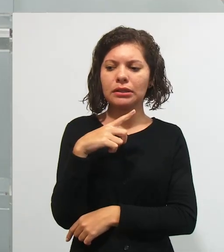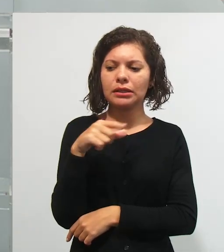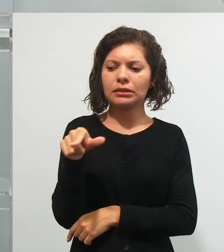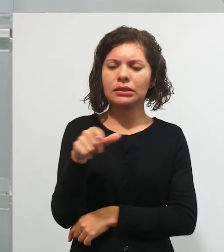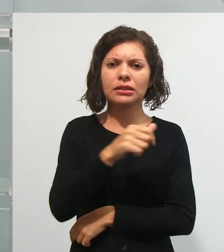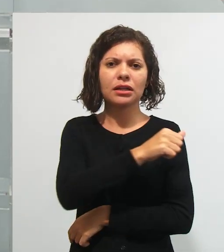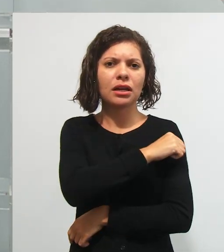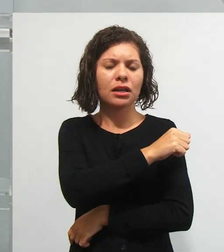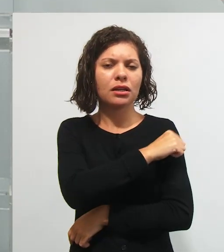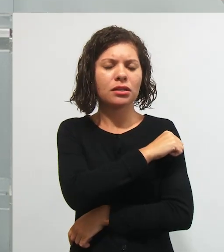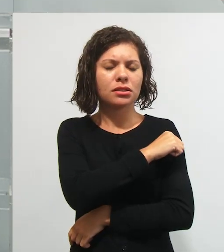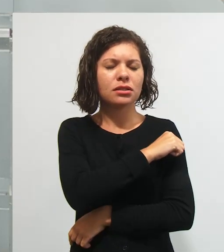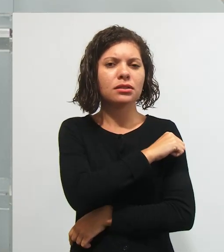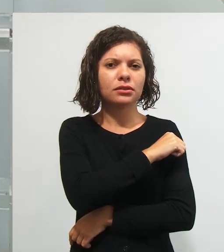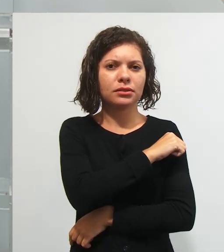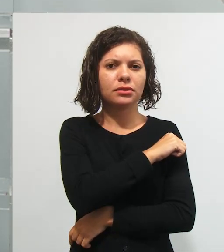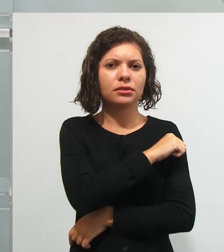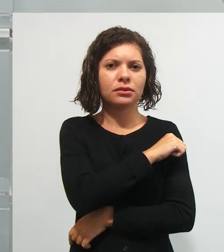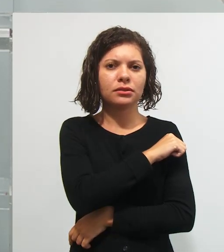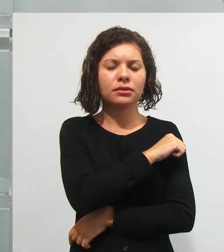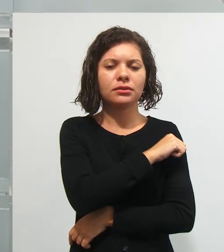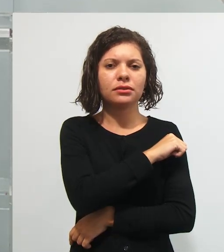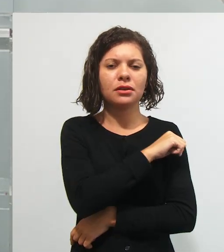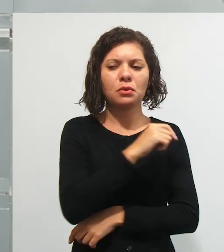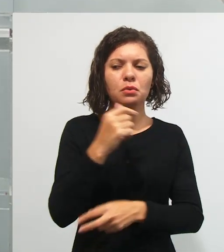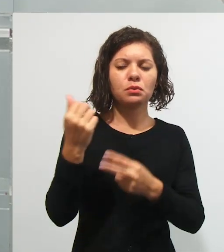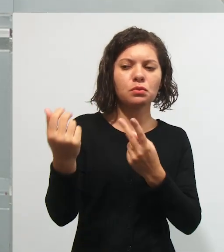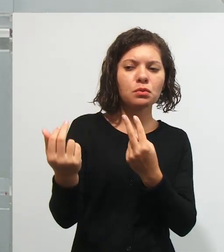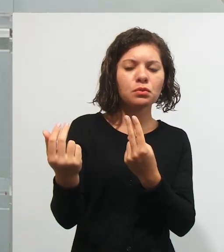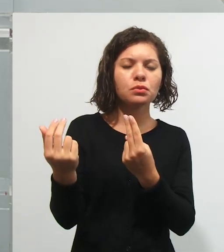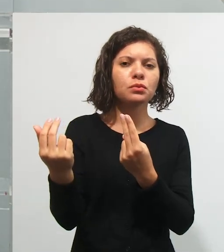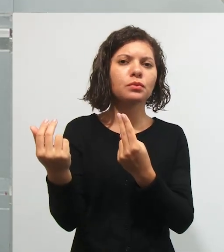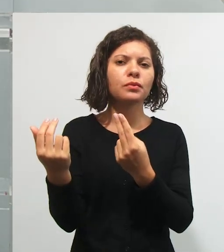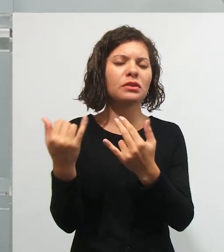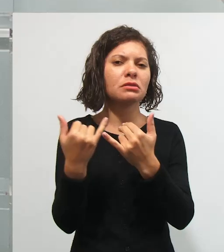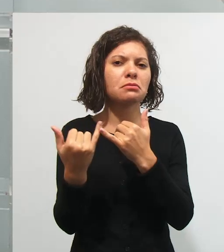situações similares, essas